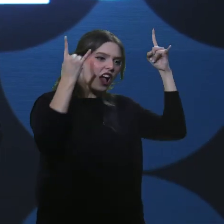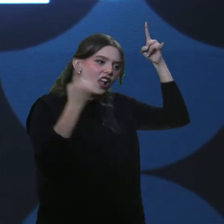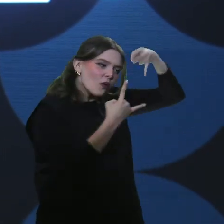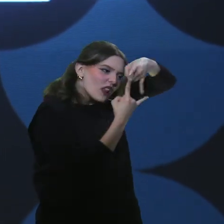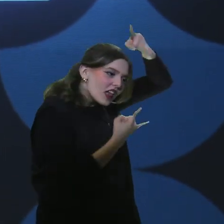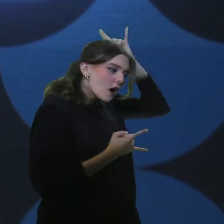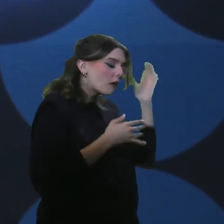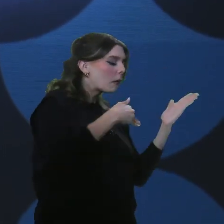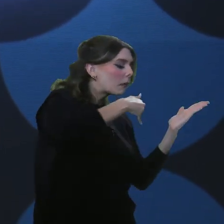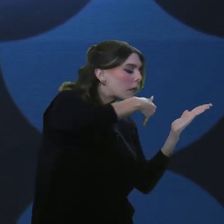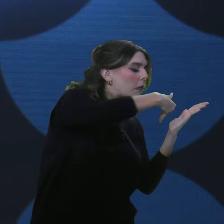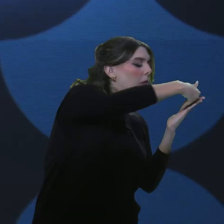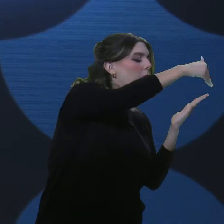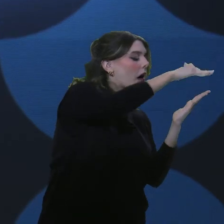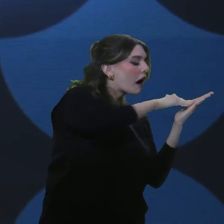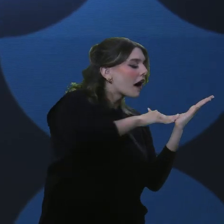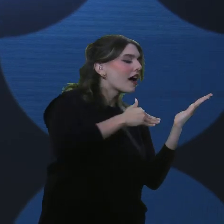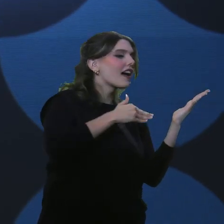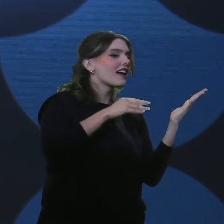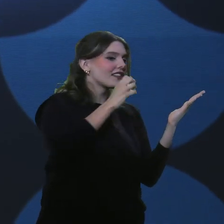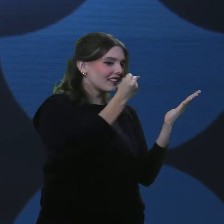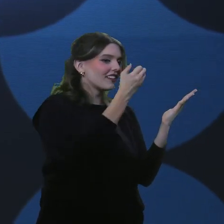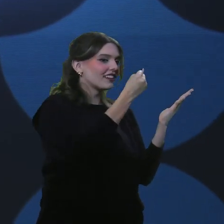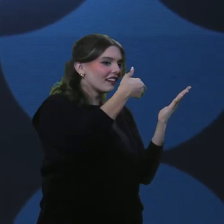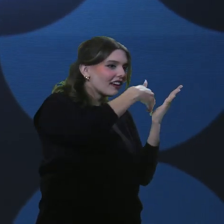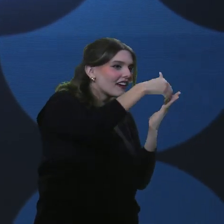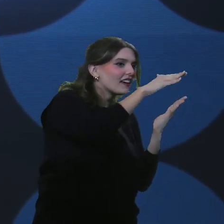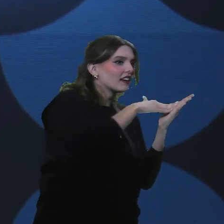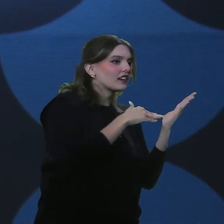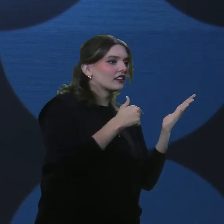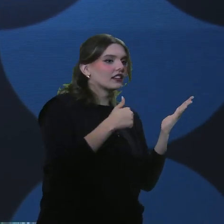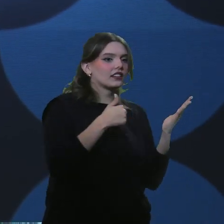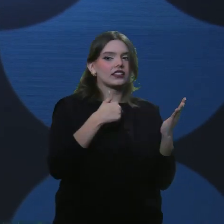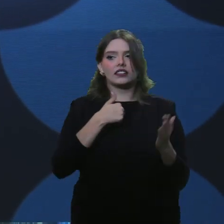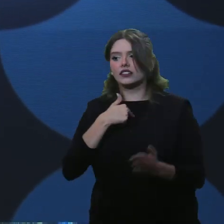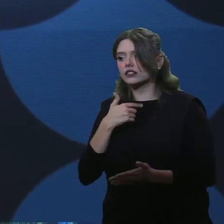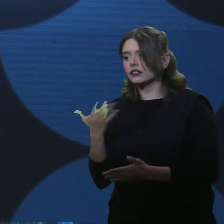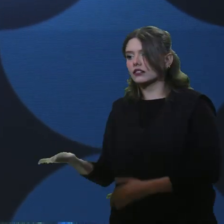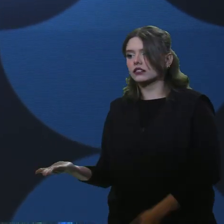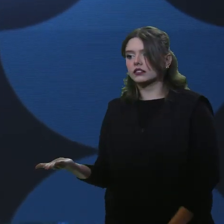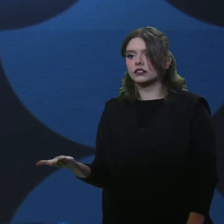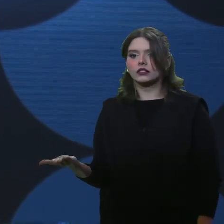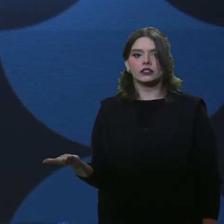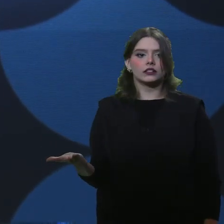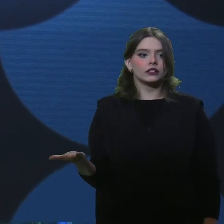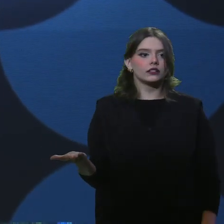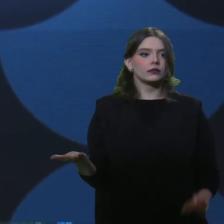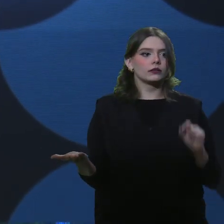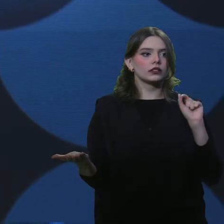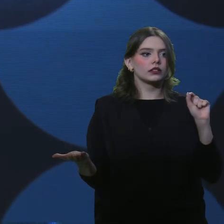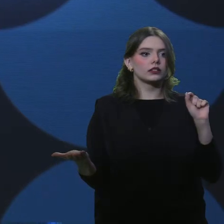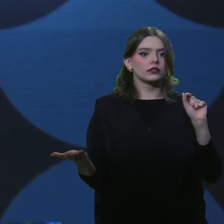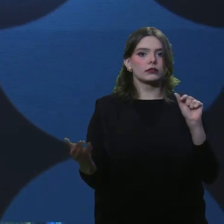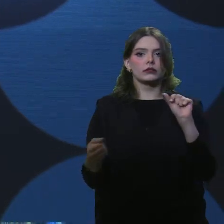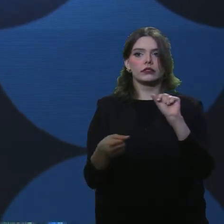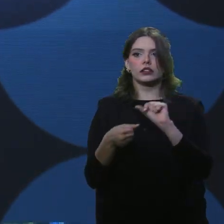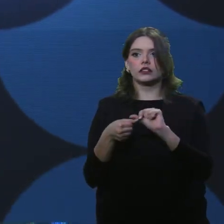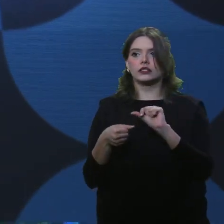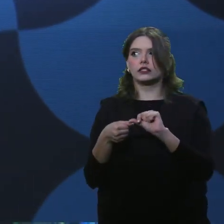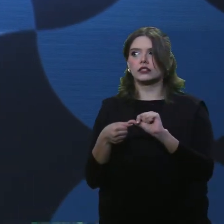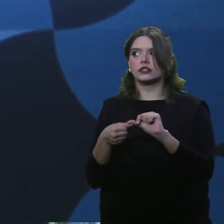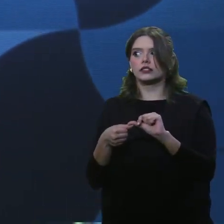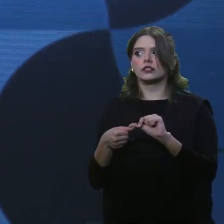E aquela hora que enquanto você está falando assim, por que eu estou fazendo isso? O que eu estou fazendo aqui? Quando termina, você sai um